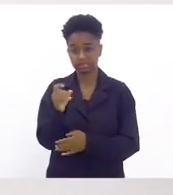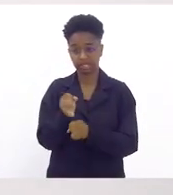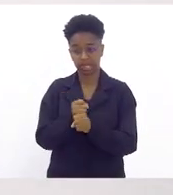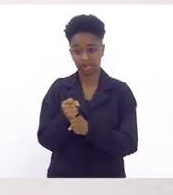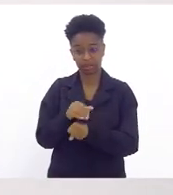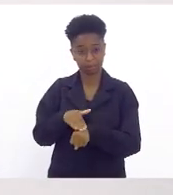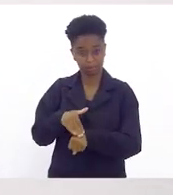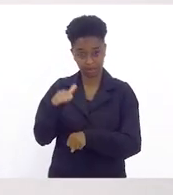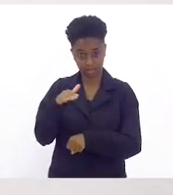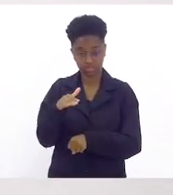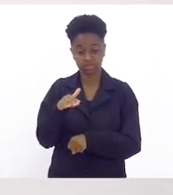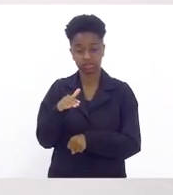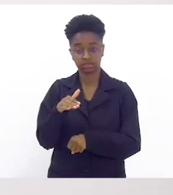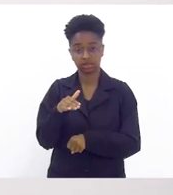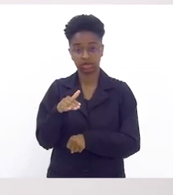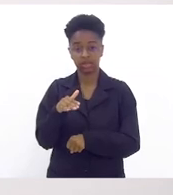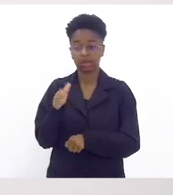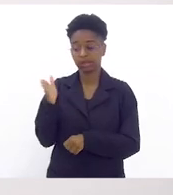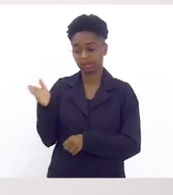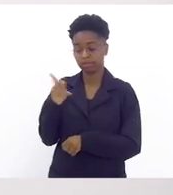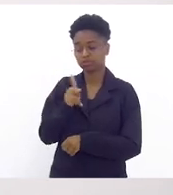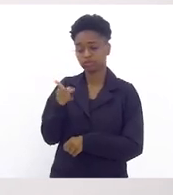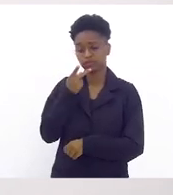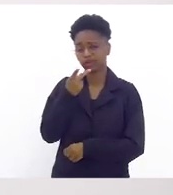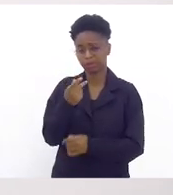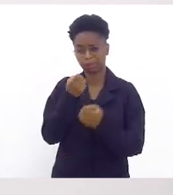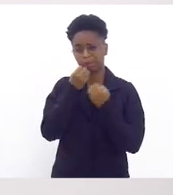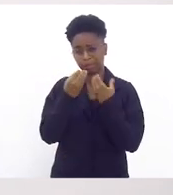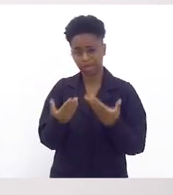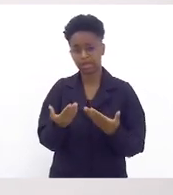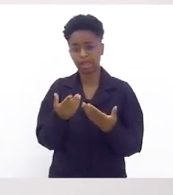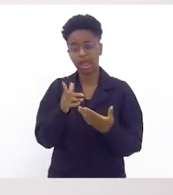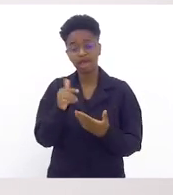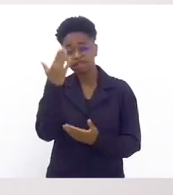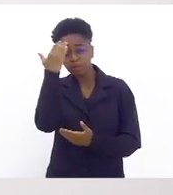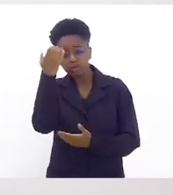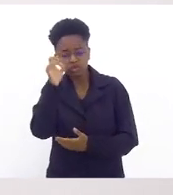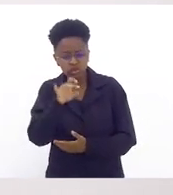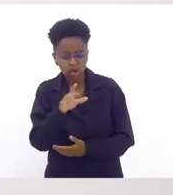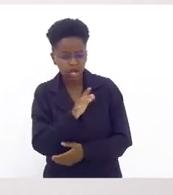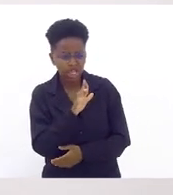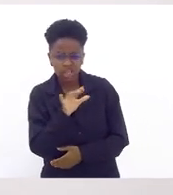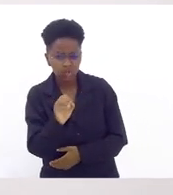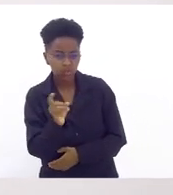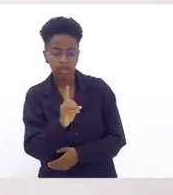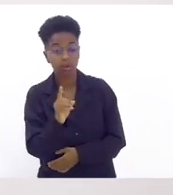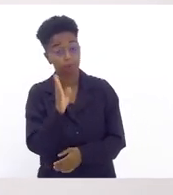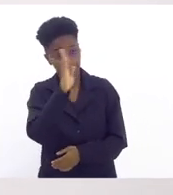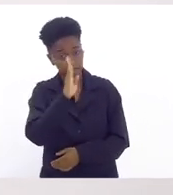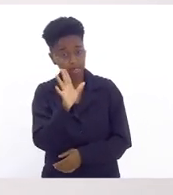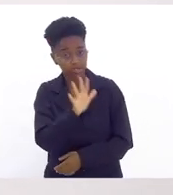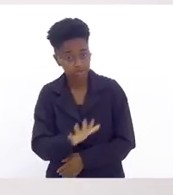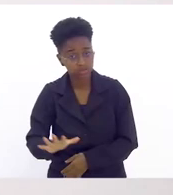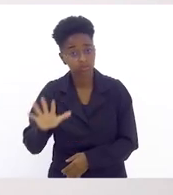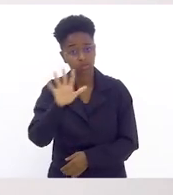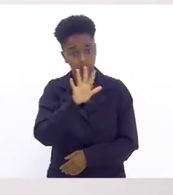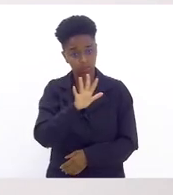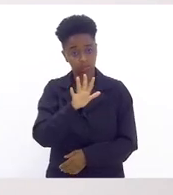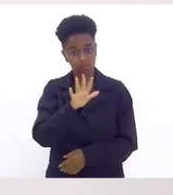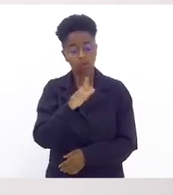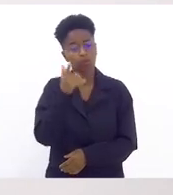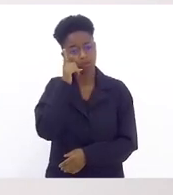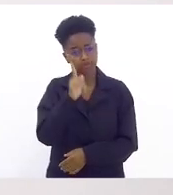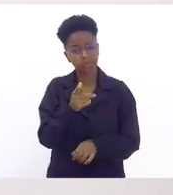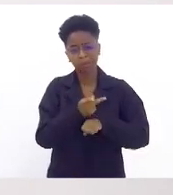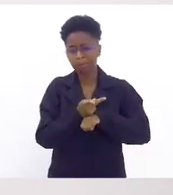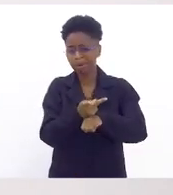Pena como a lei reforçou muito bem de grande nome não sofre do Rio de Janeiro mas para todo o Brasil ganhadora de